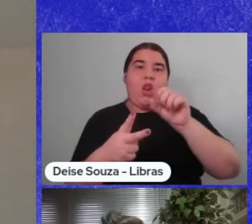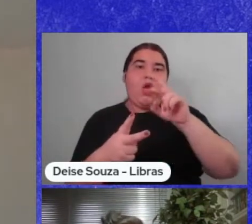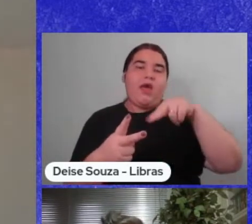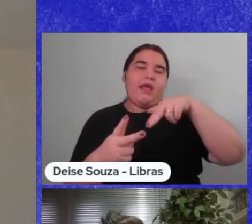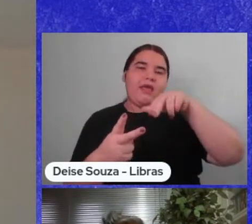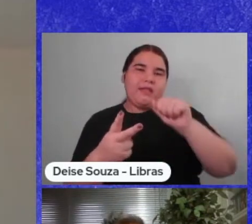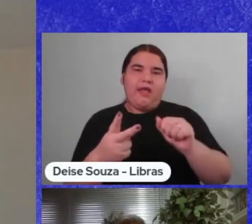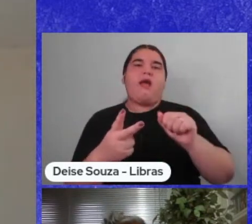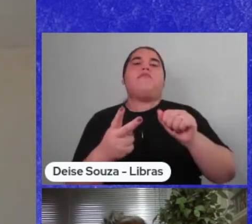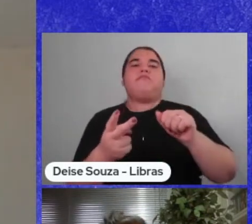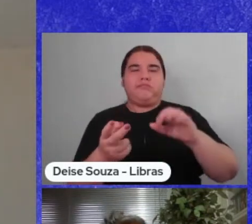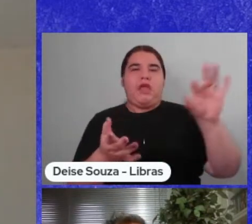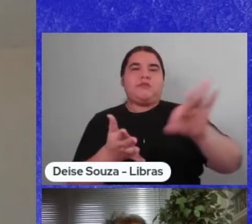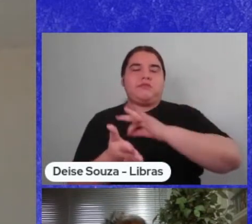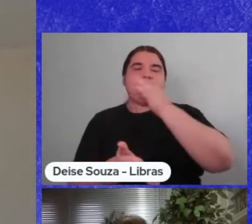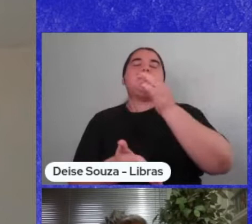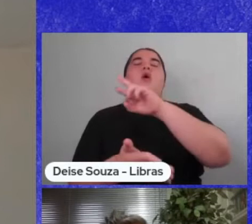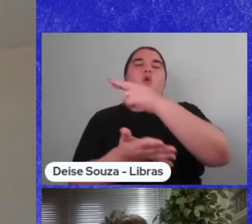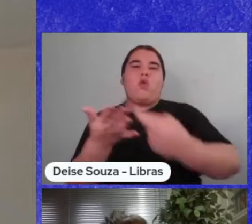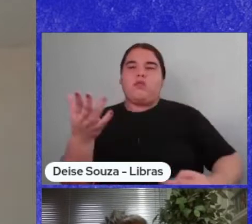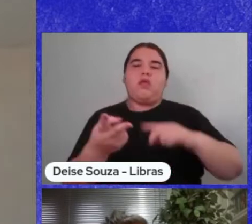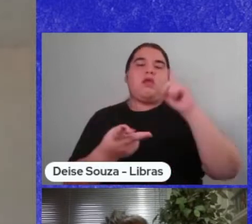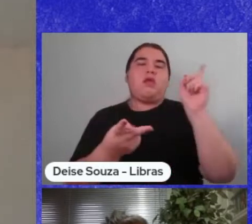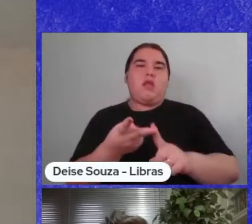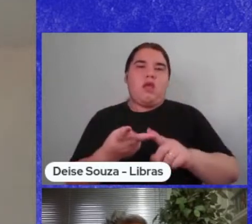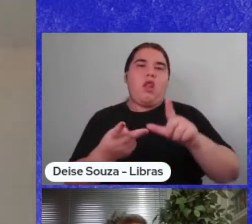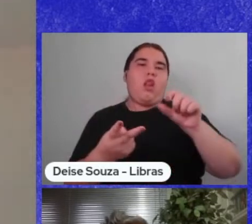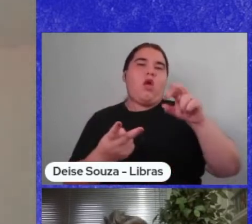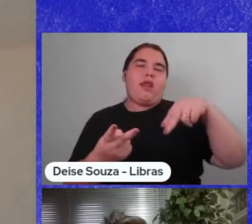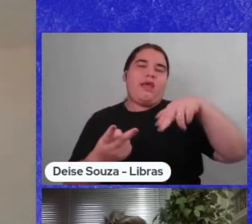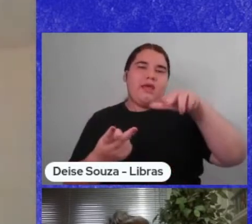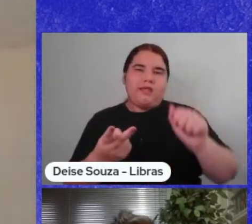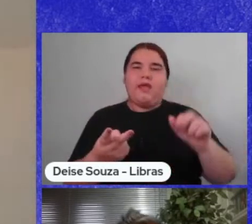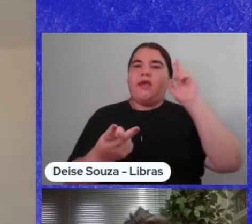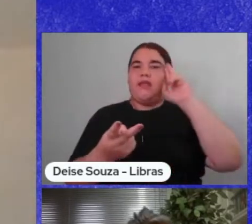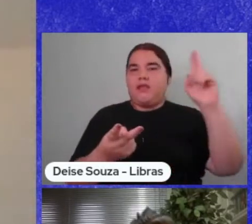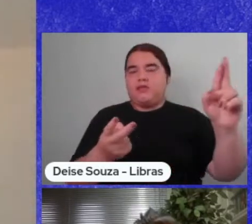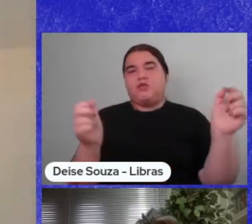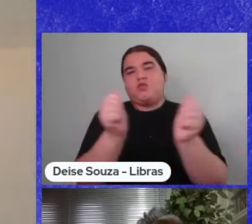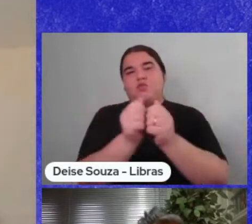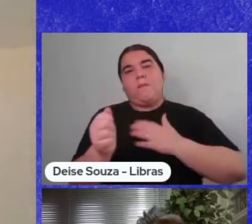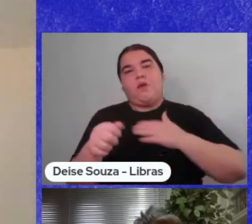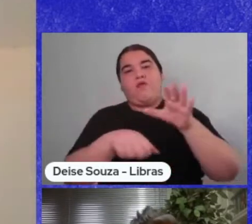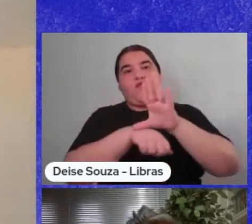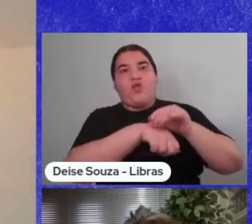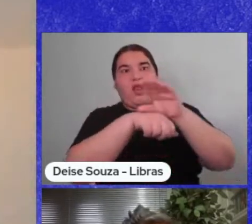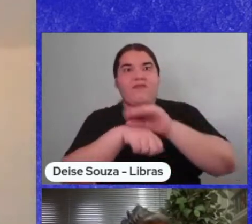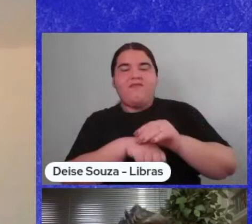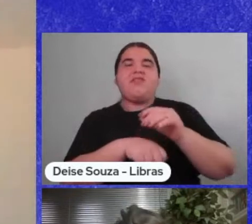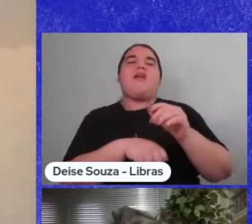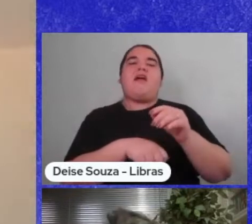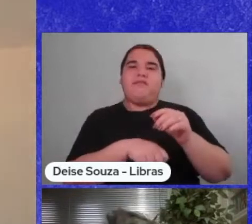Camila Lapa, que assina direção de fotografia e co-direção comigo, do Nel Sertão. E foi uma ideia muito,